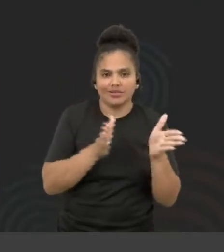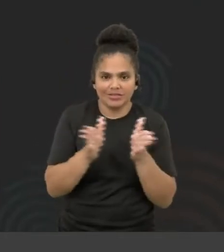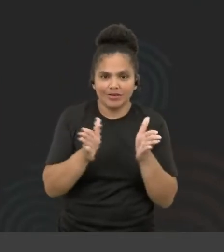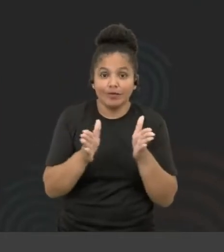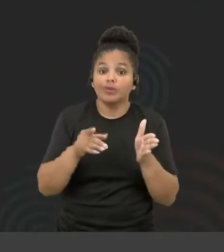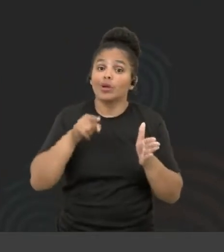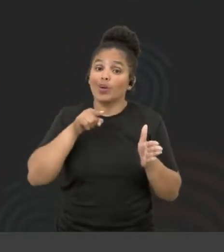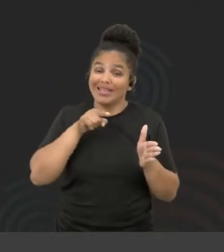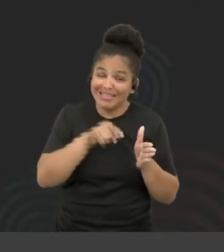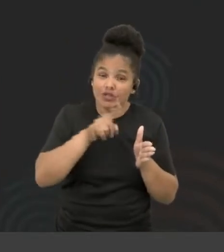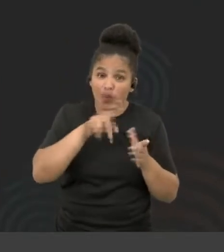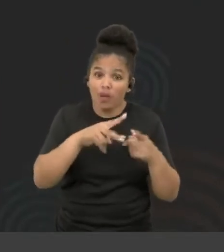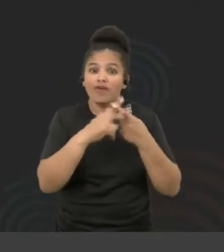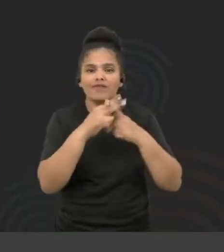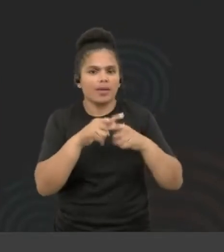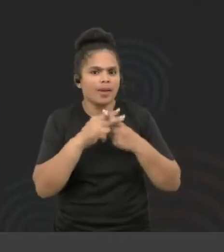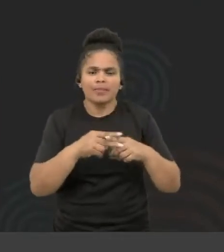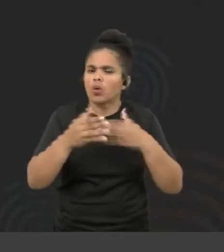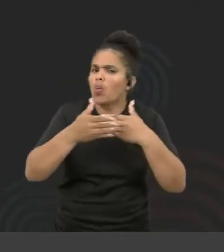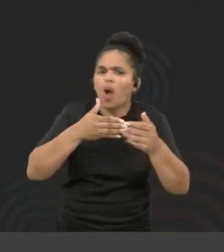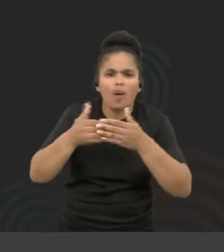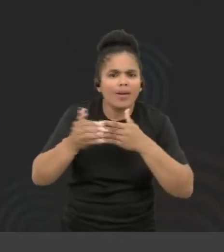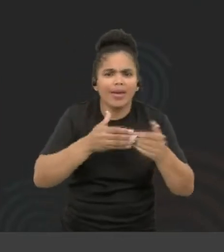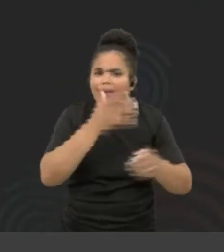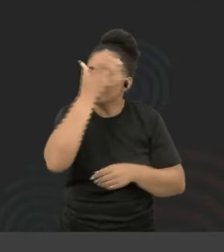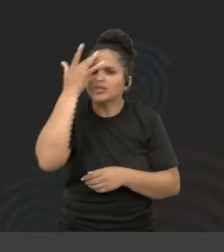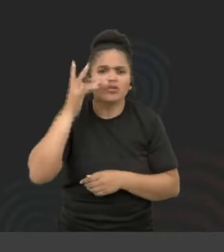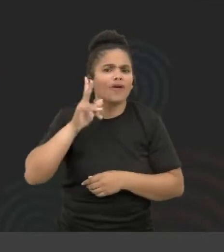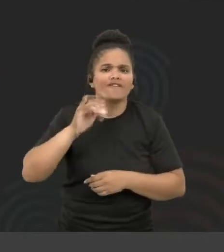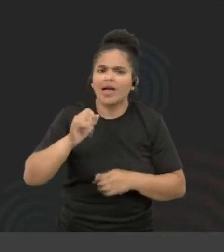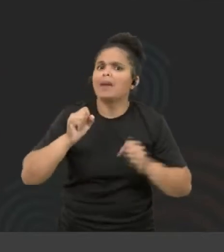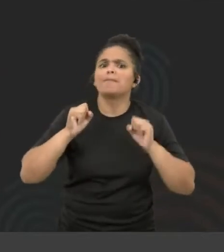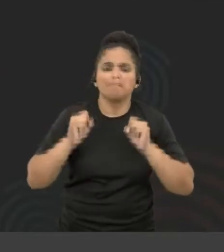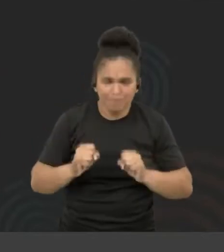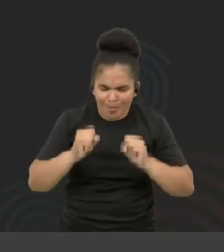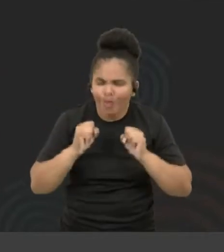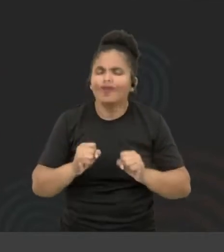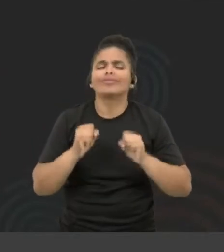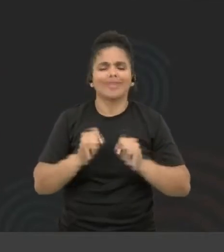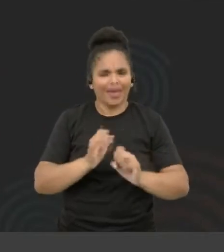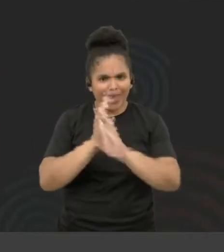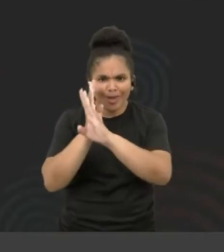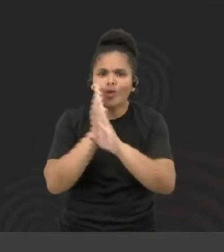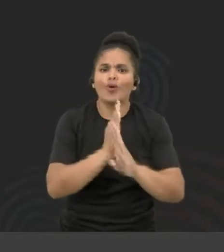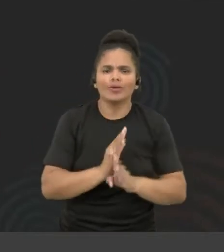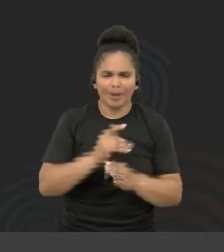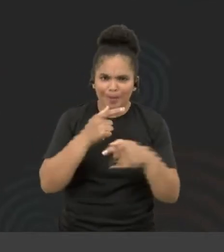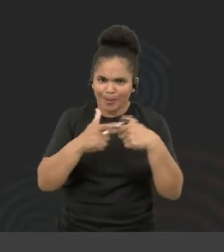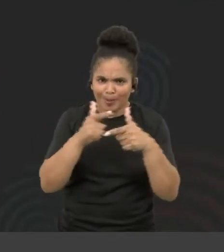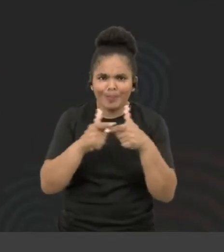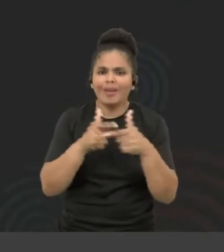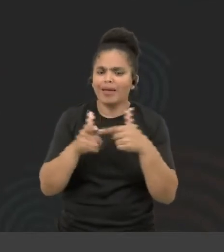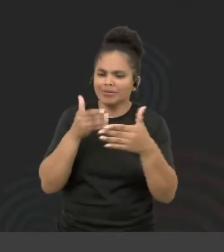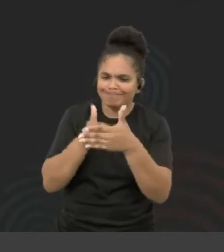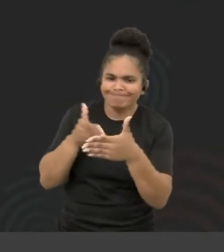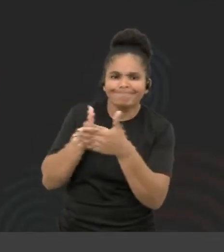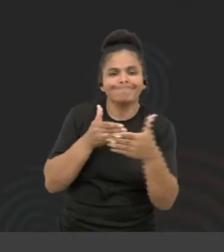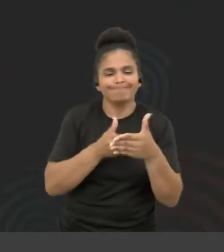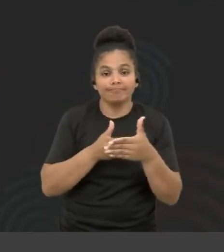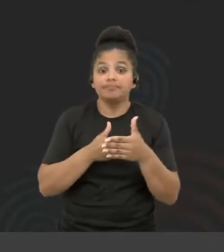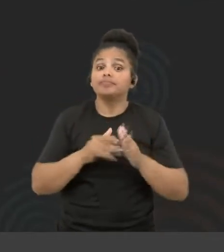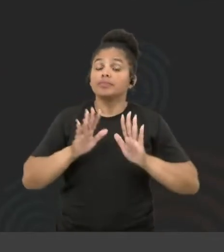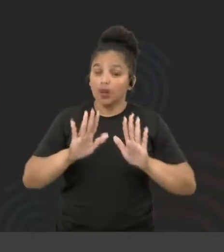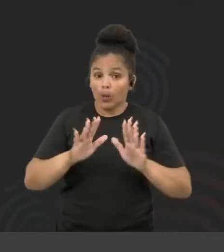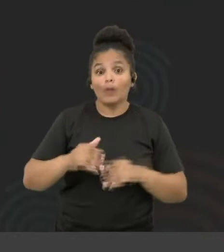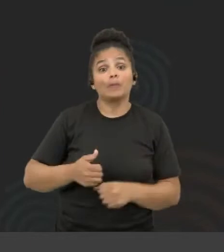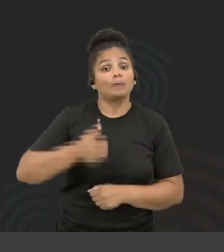para empoderar qualquer pessoa que queira verificar e identificar barreiras de acesso. Eu acho que a primeira coisa que a gente tem que pensar